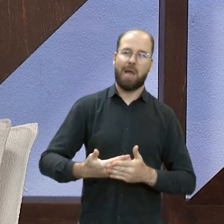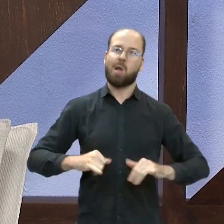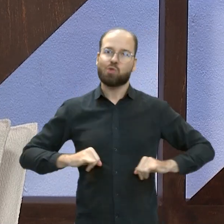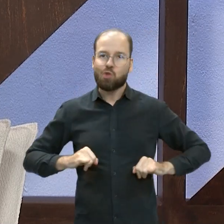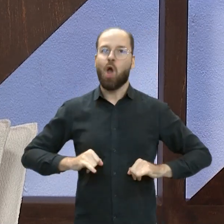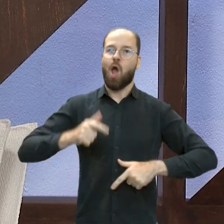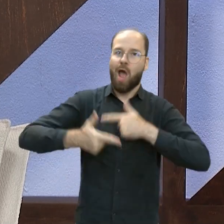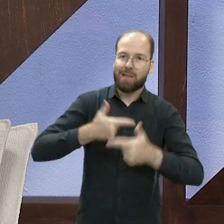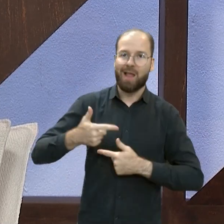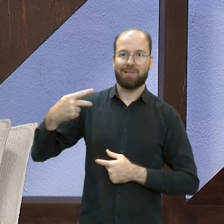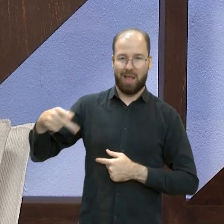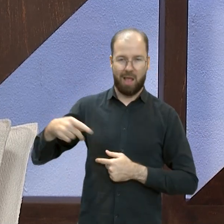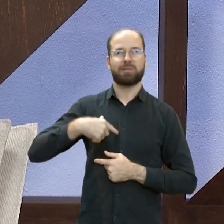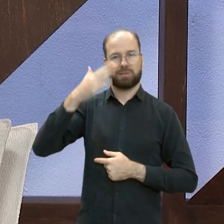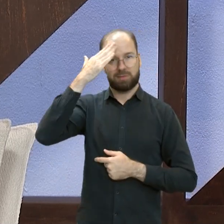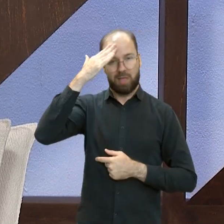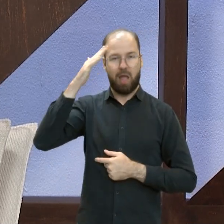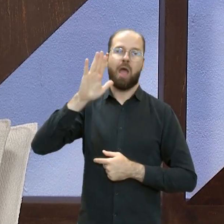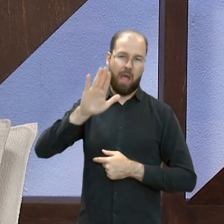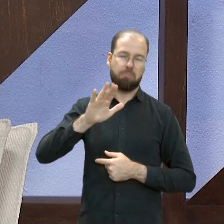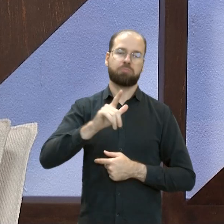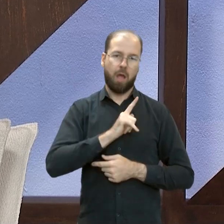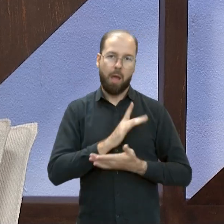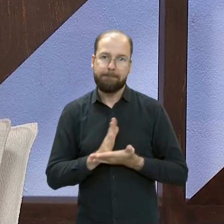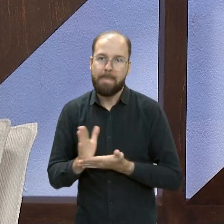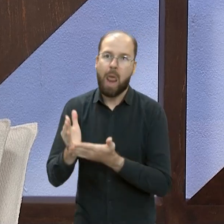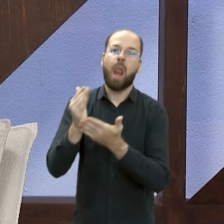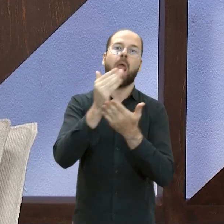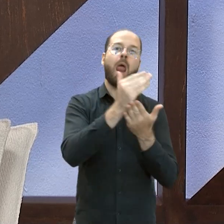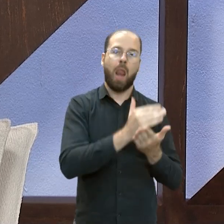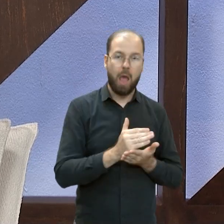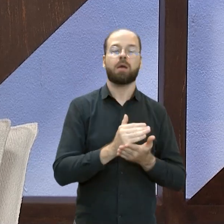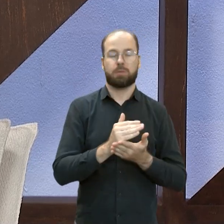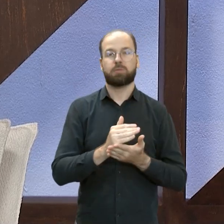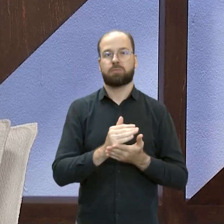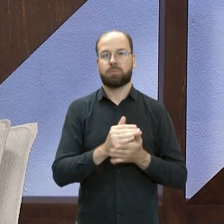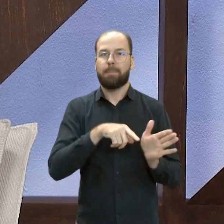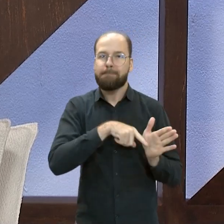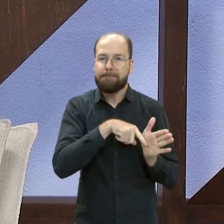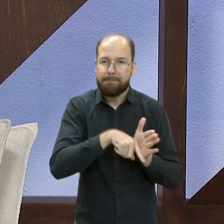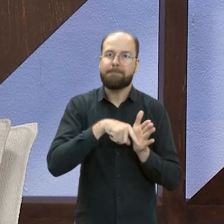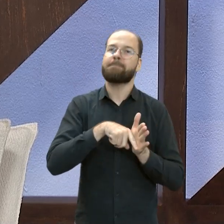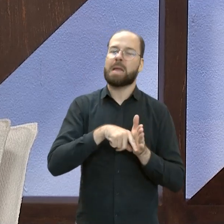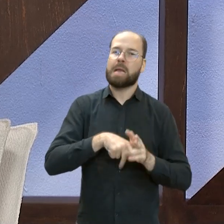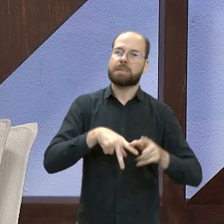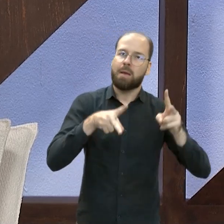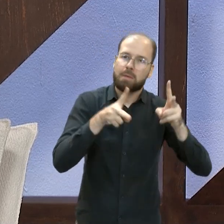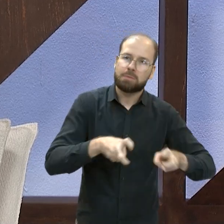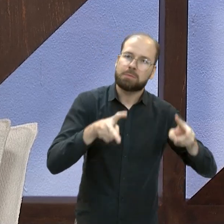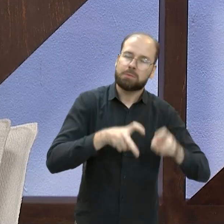certamente não foi, né, todas as evidências que a gente encontra quando a gente pesquisa, né, a